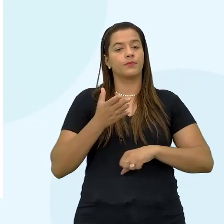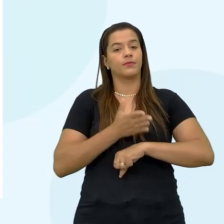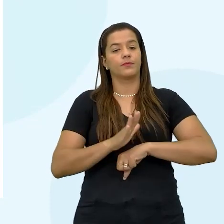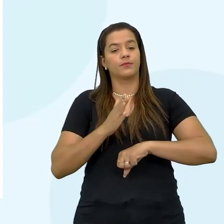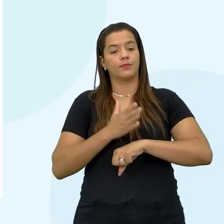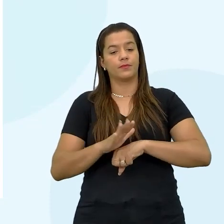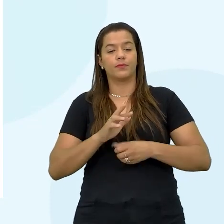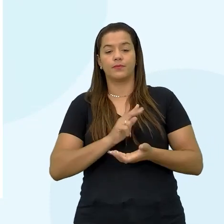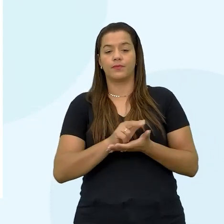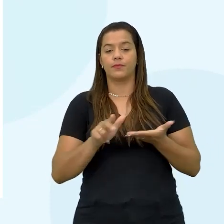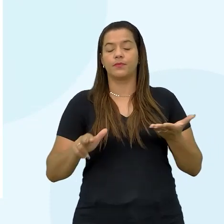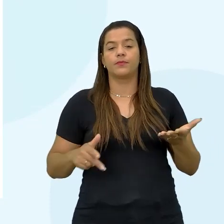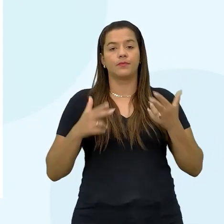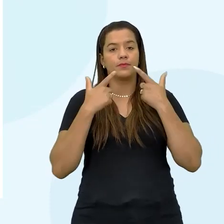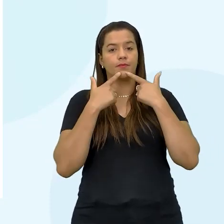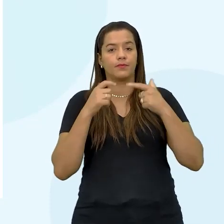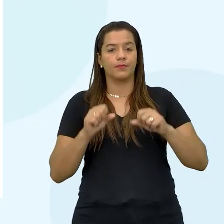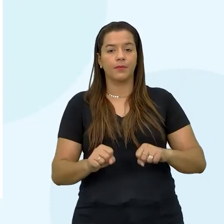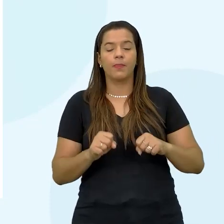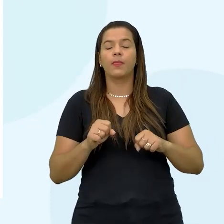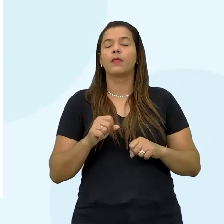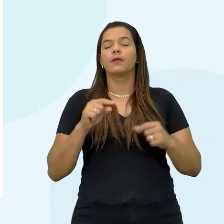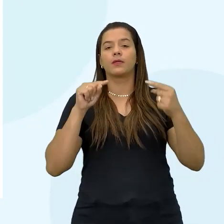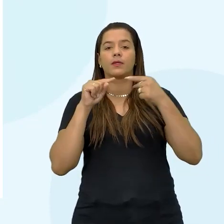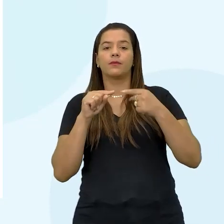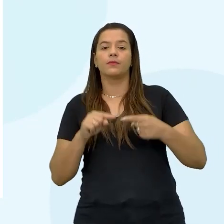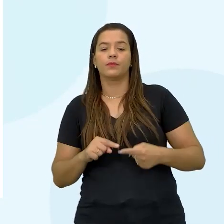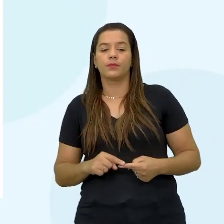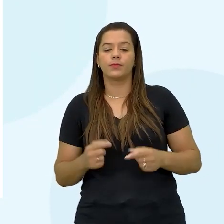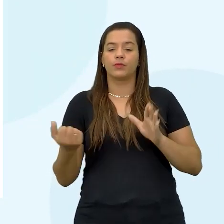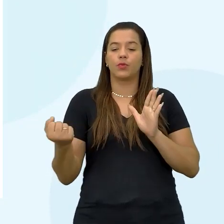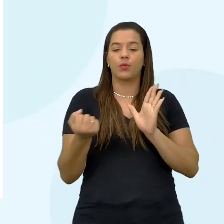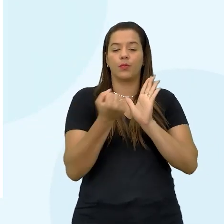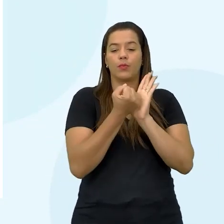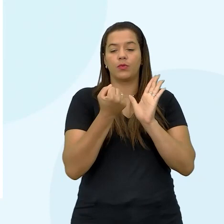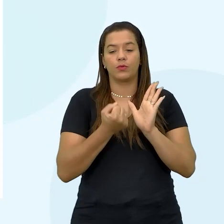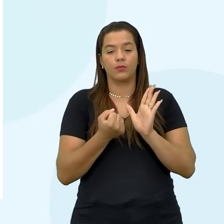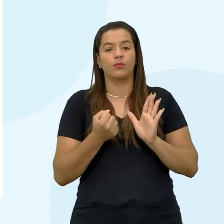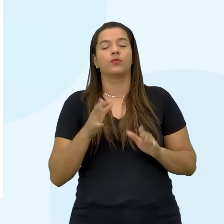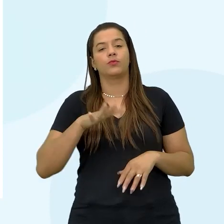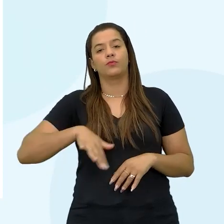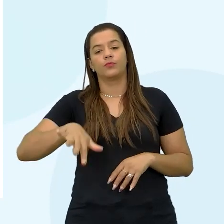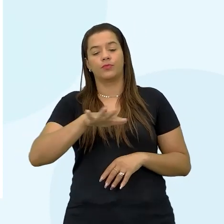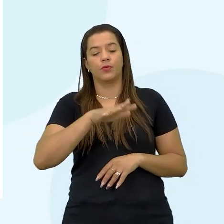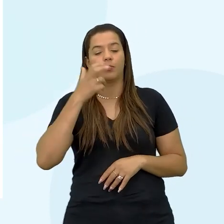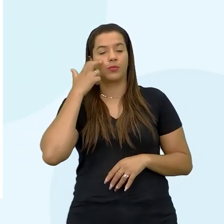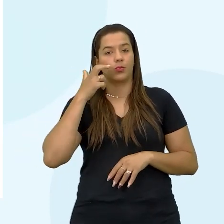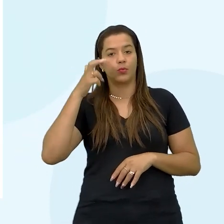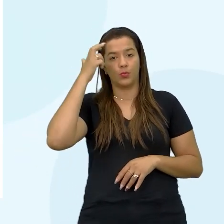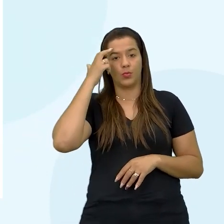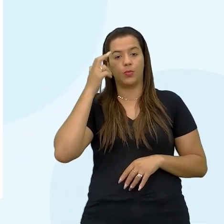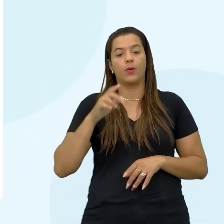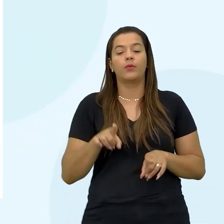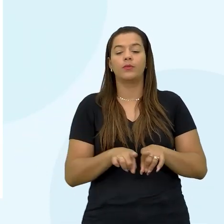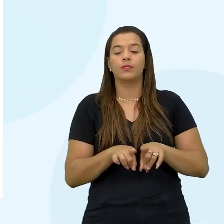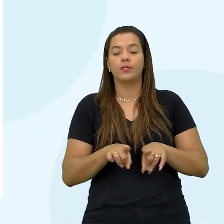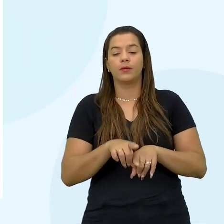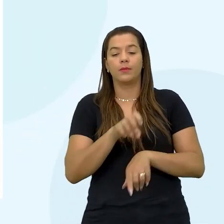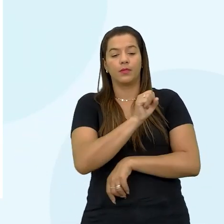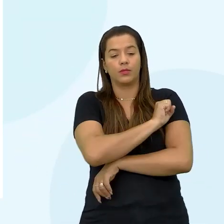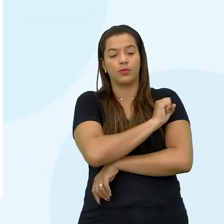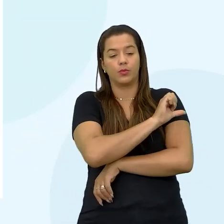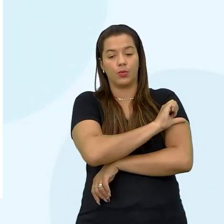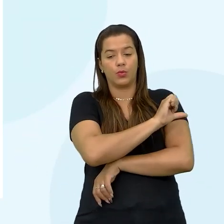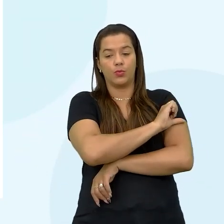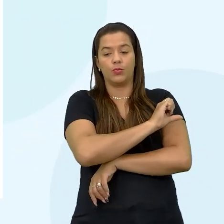linguagem e suas relações com patrimônio e matrizes estéticas e culturais. E para o nono ano, a